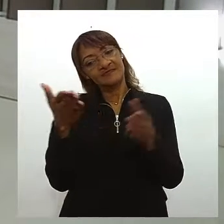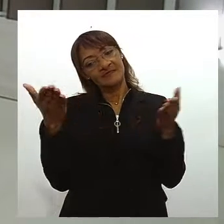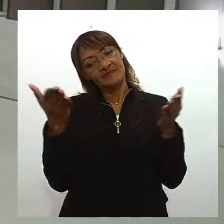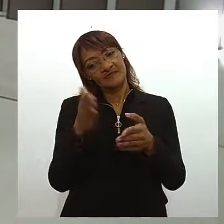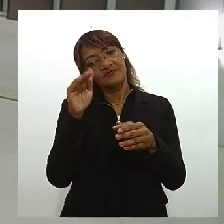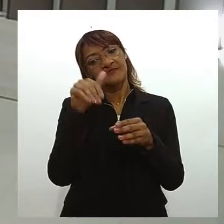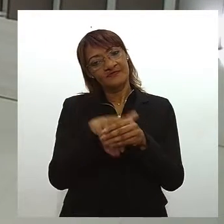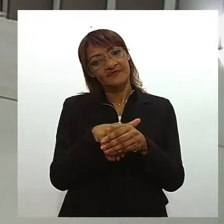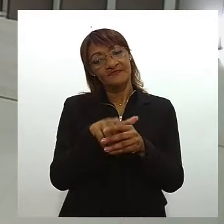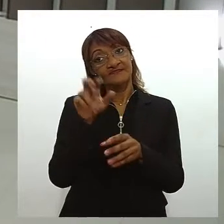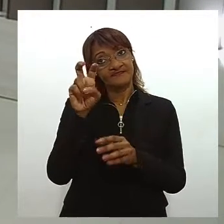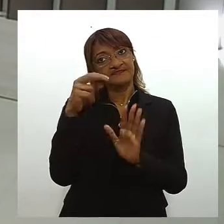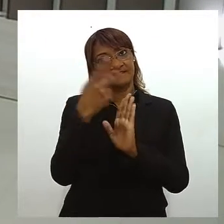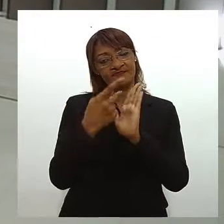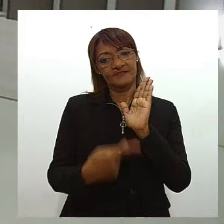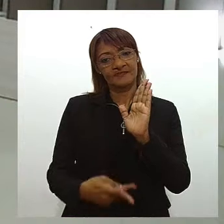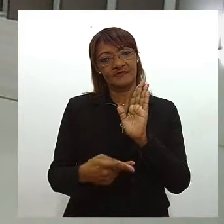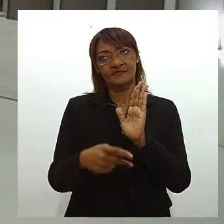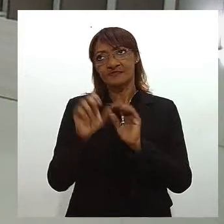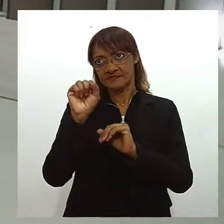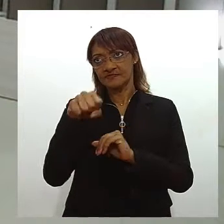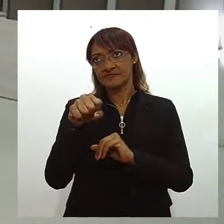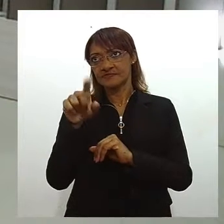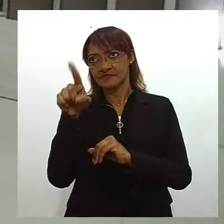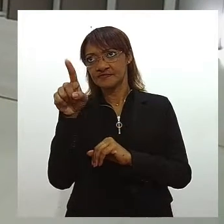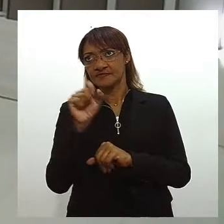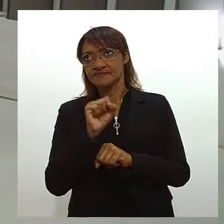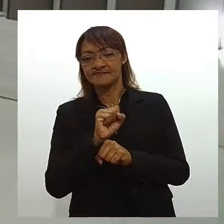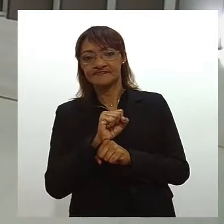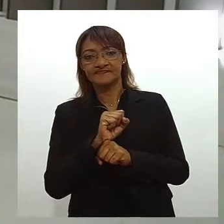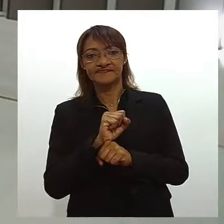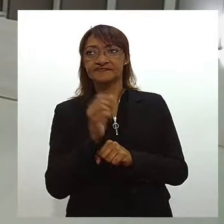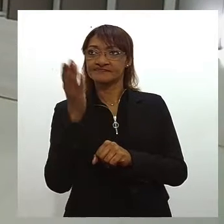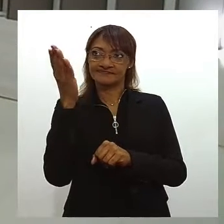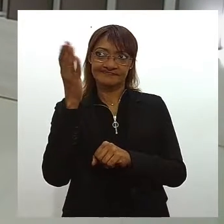votação de 5 projetos de calamidade pública. Isso mesmo, Júnior? É com você.